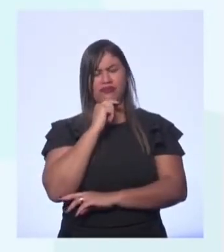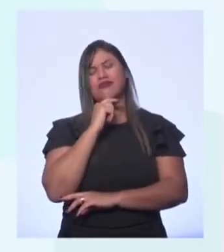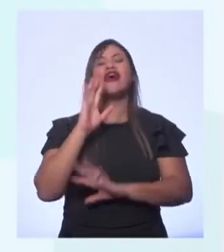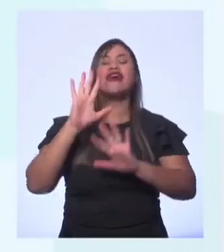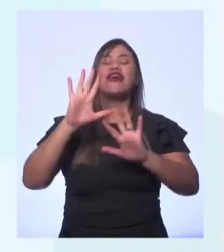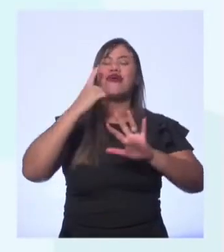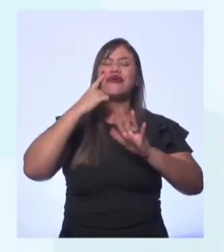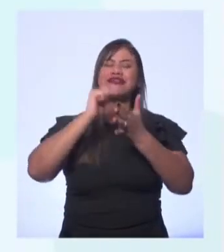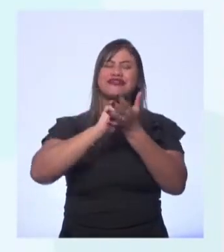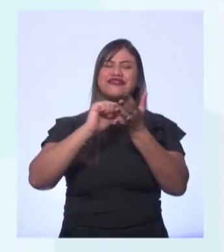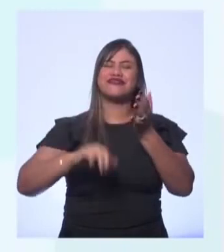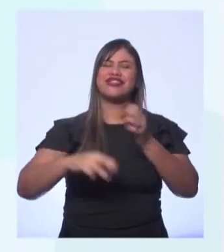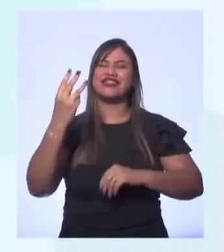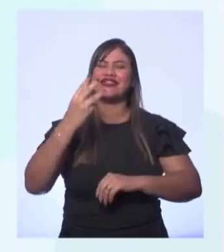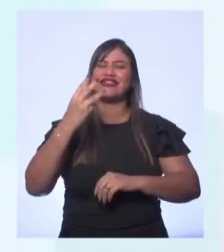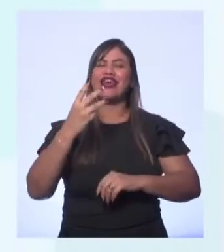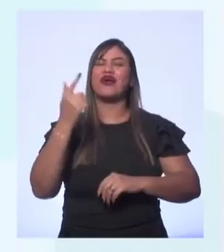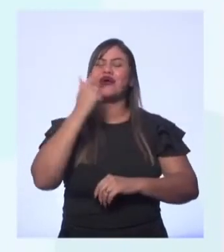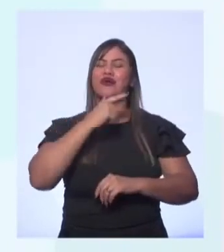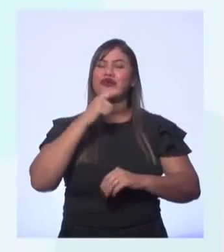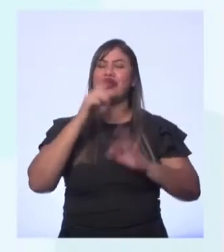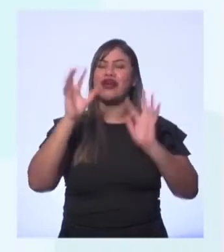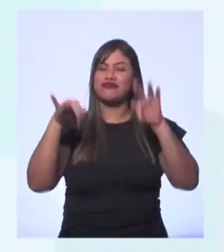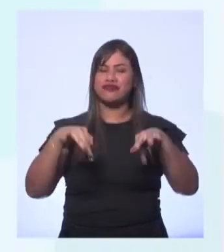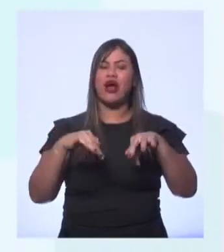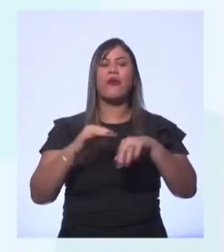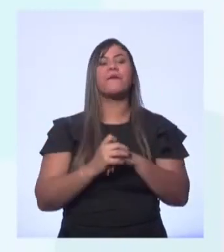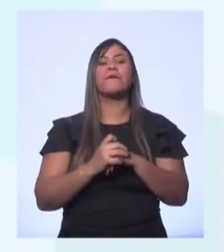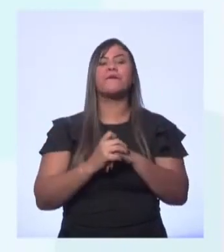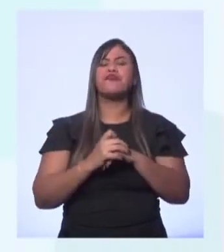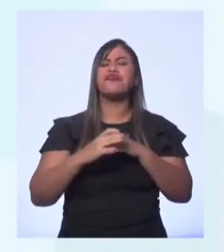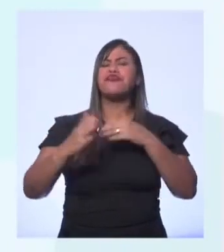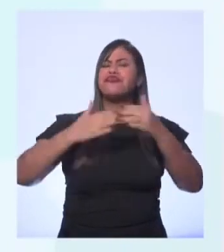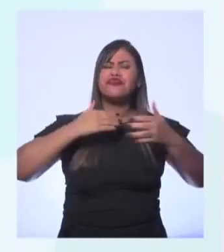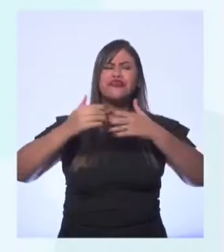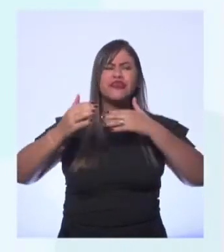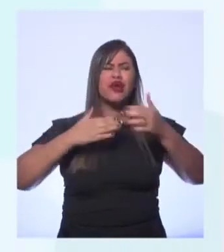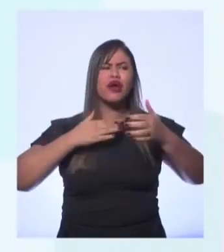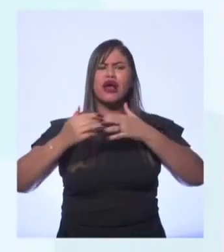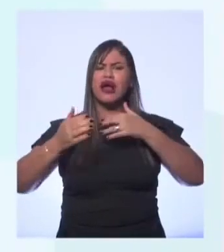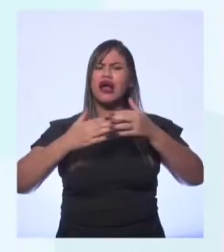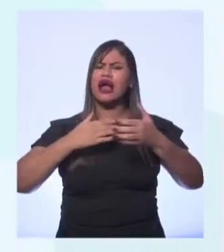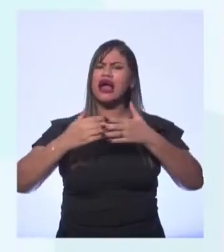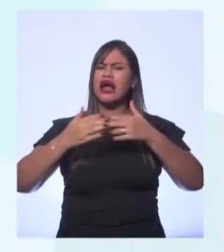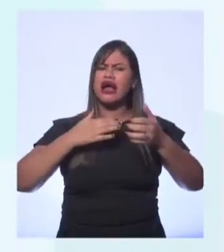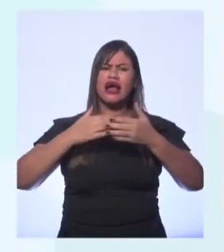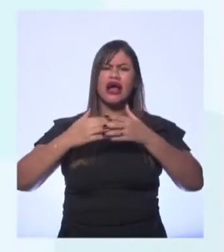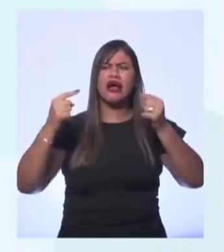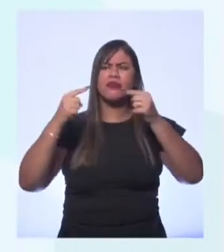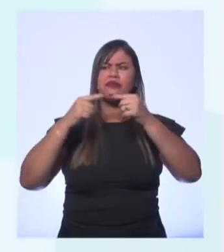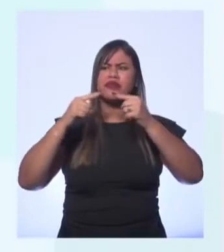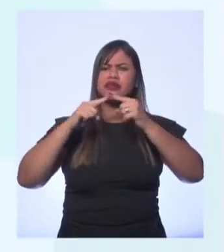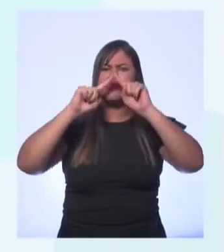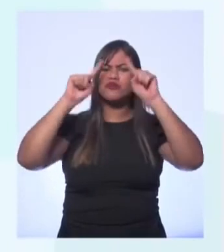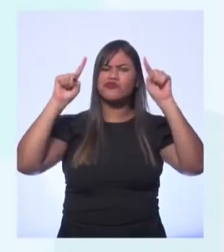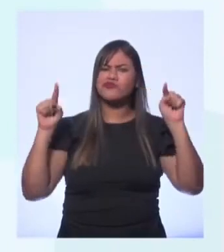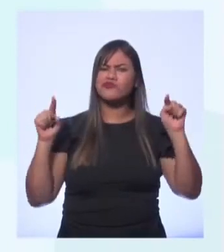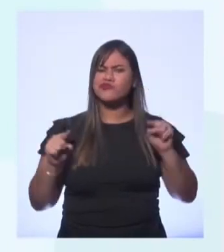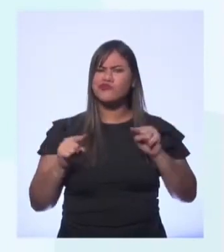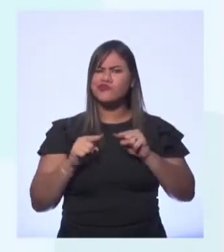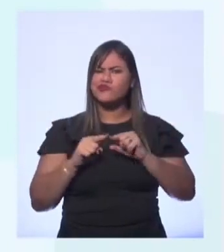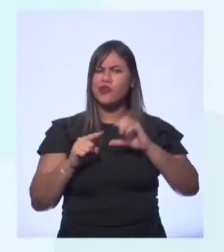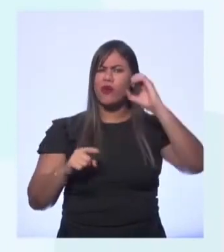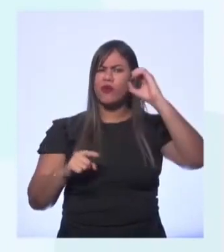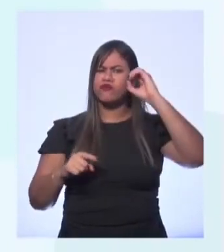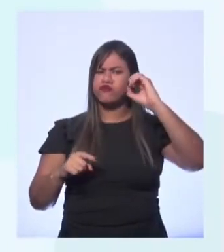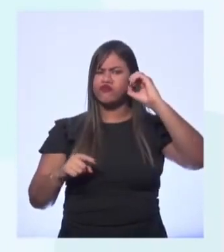3, então, para a gente poder finalizar a aula. Será que qualquer momento que eu pegar alguma coisa que seja no formato de circunferência,